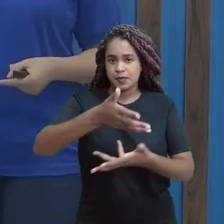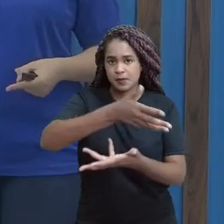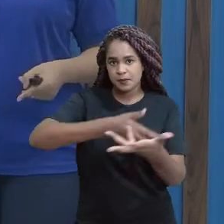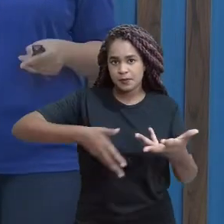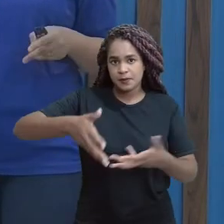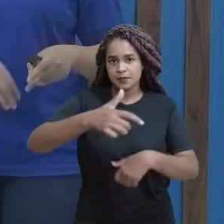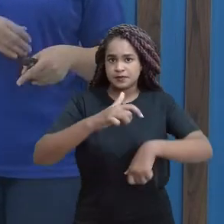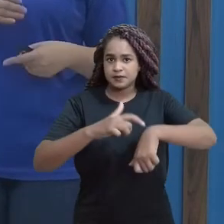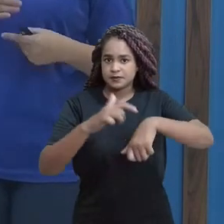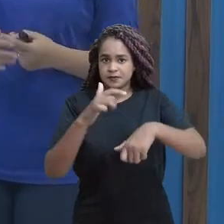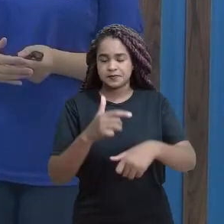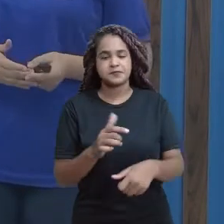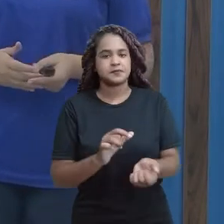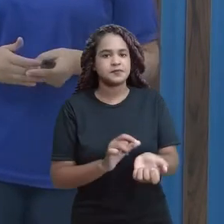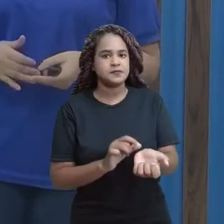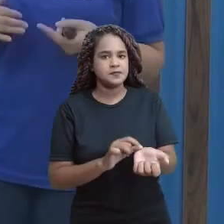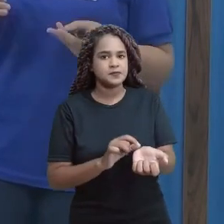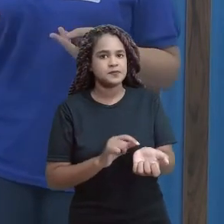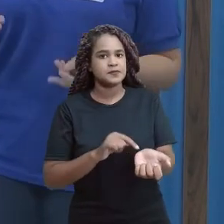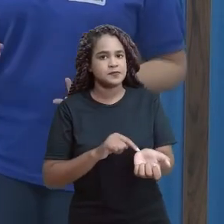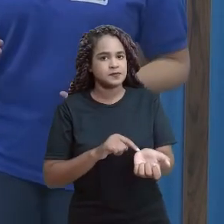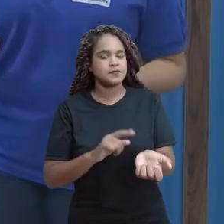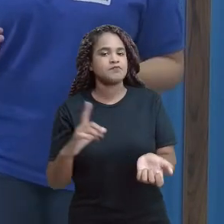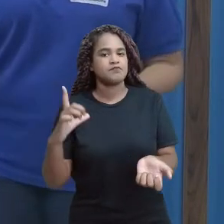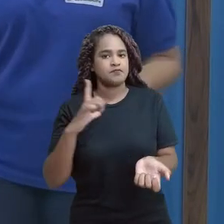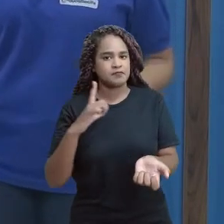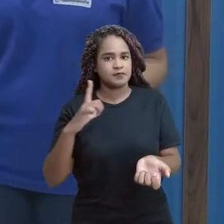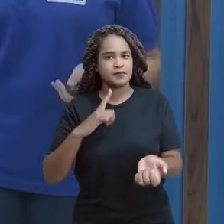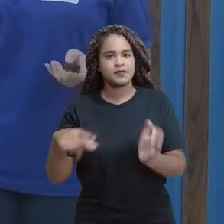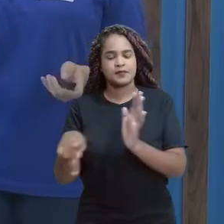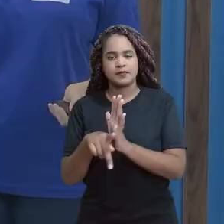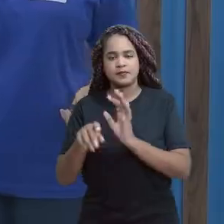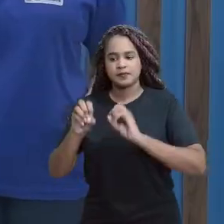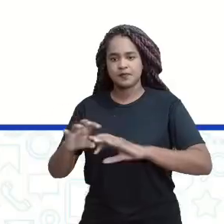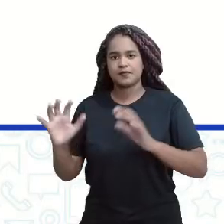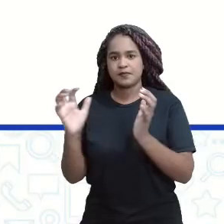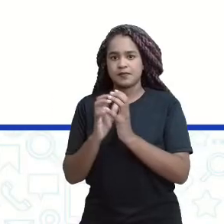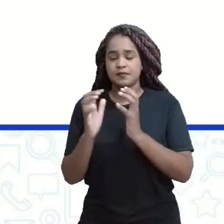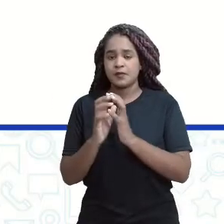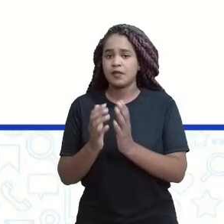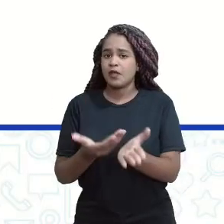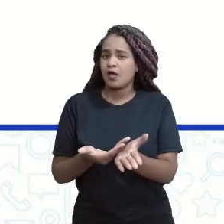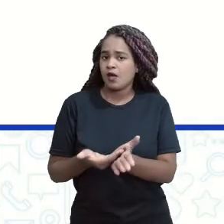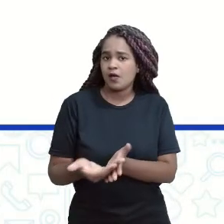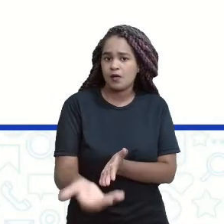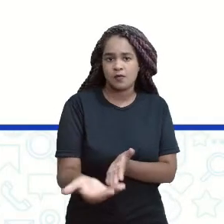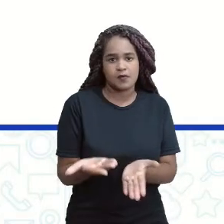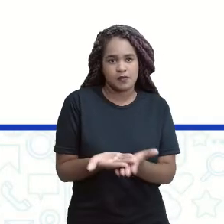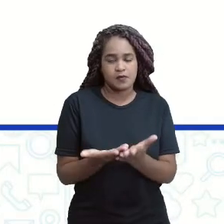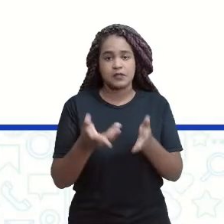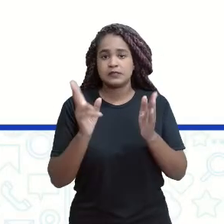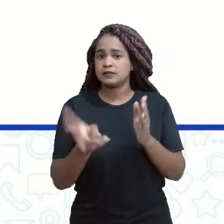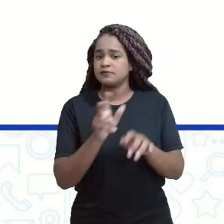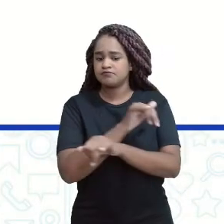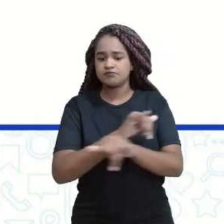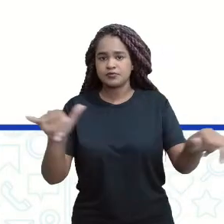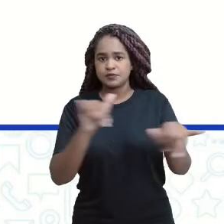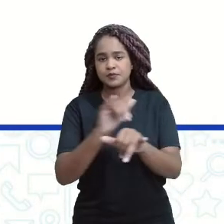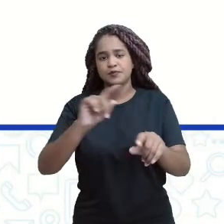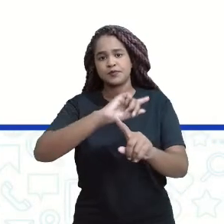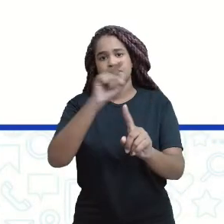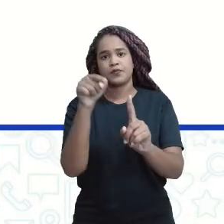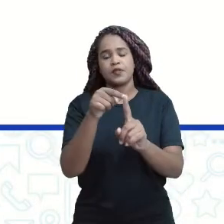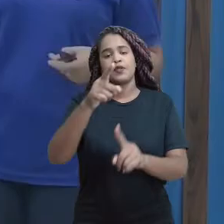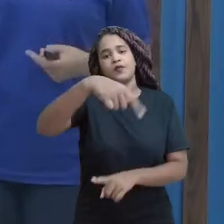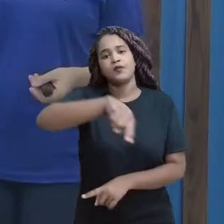do Educa, que já está aí há um bom tempo. Todo comecinho de aula a gente acaba falando, né, para que você aí consiga fazer o acesso. Eu vou